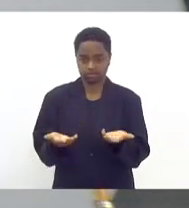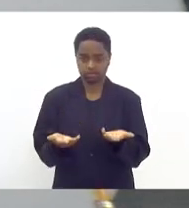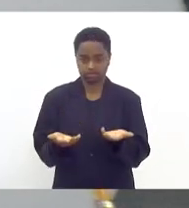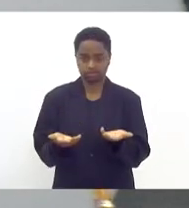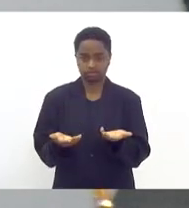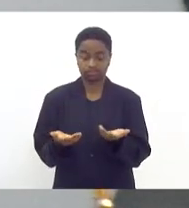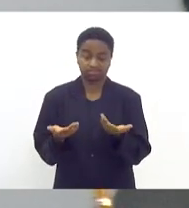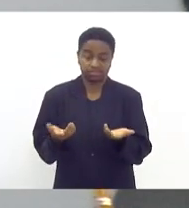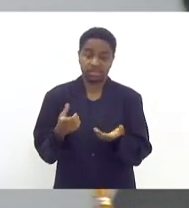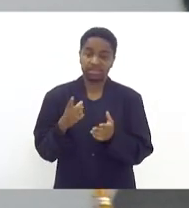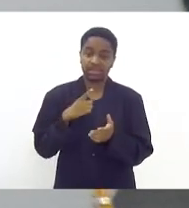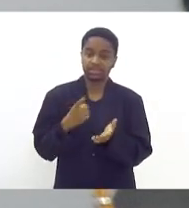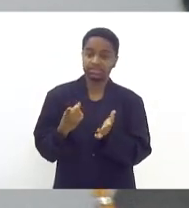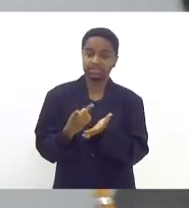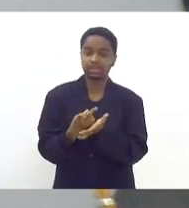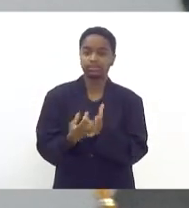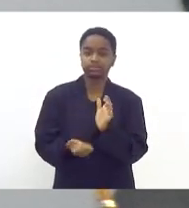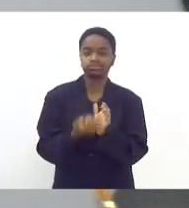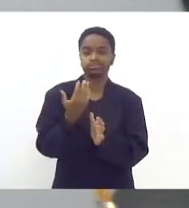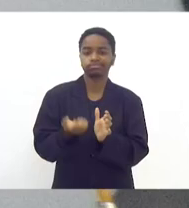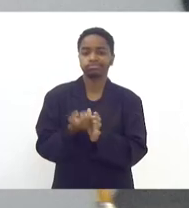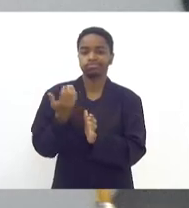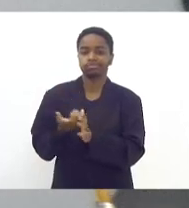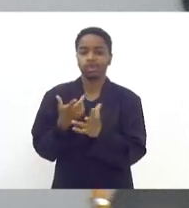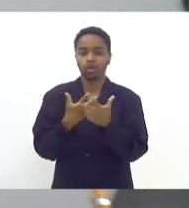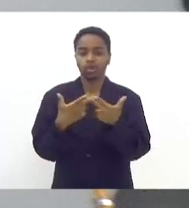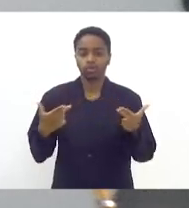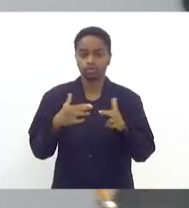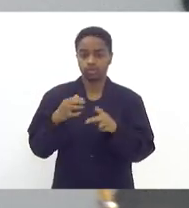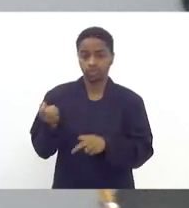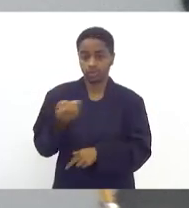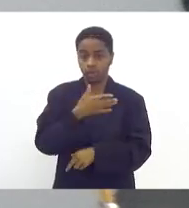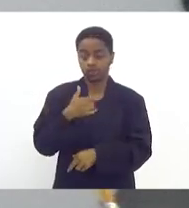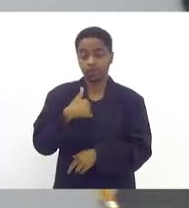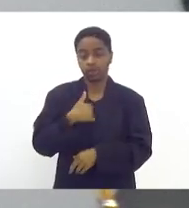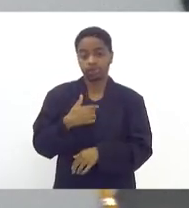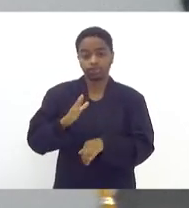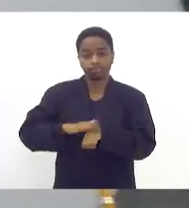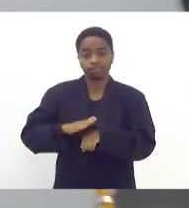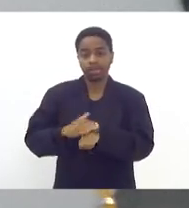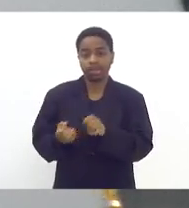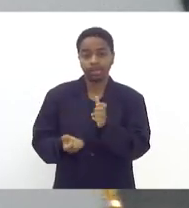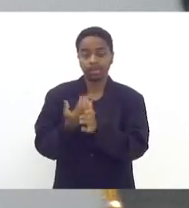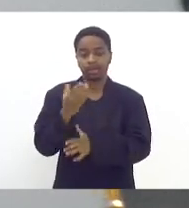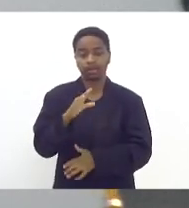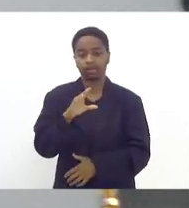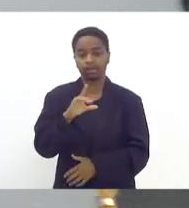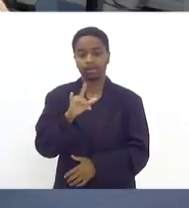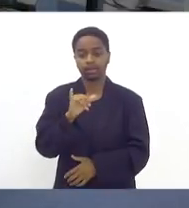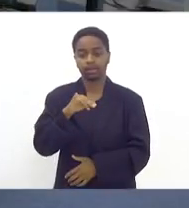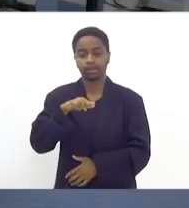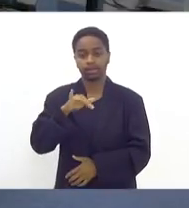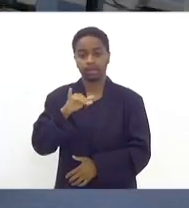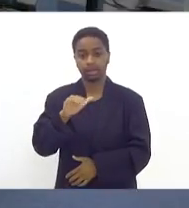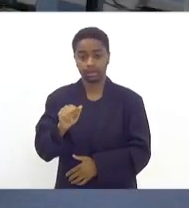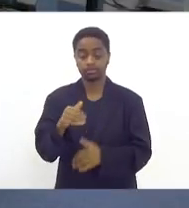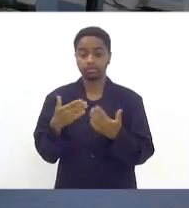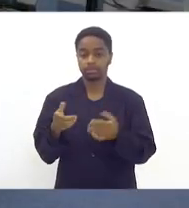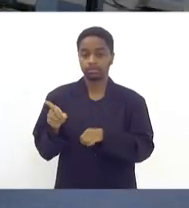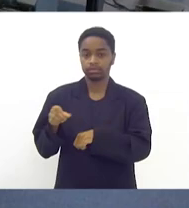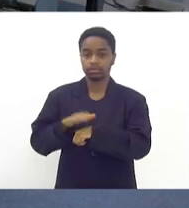e cada hora aparece uma novidade aqui então eu vou fazer minha própria Clínica e faz a